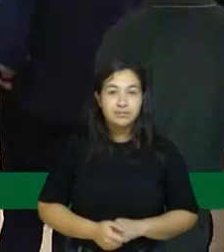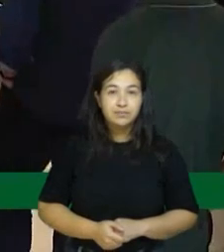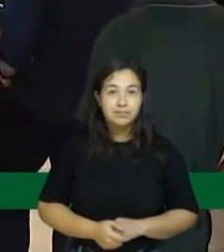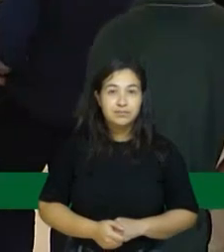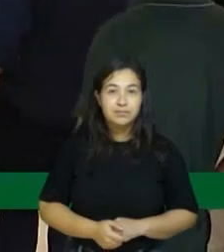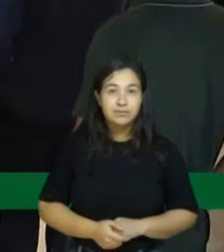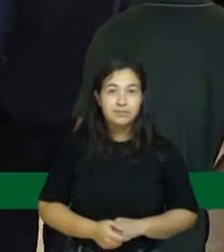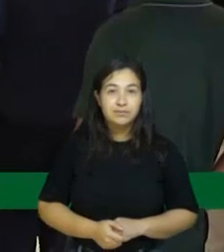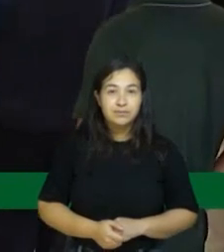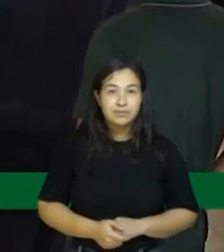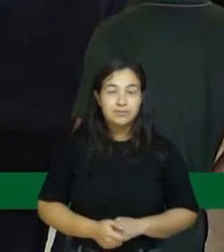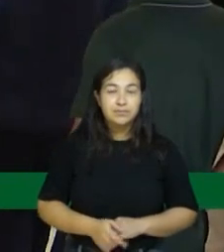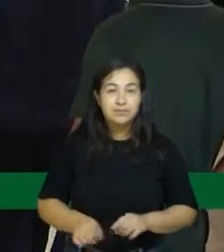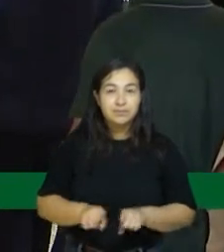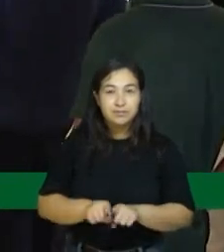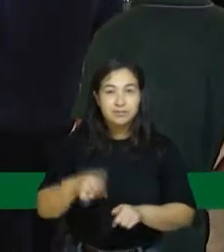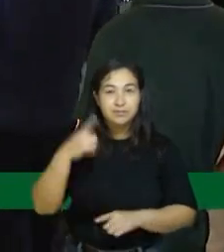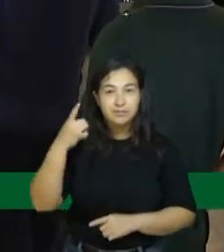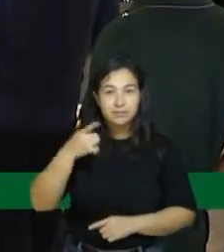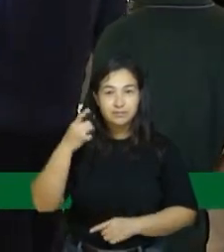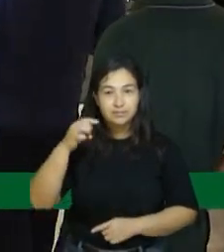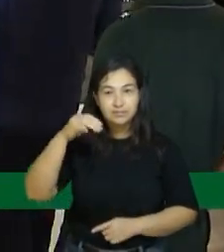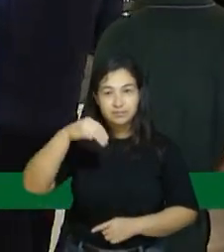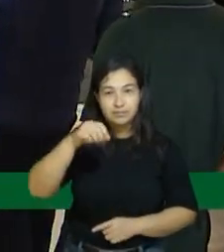escudar Deputado Maurício